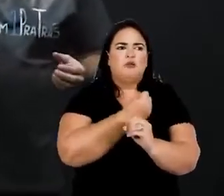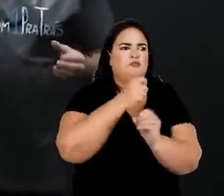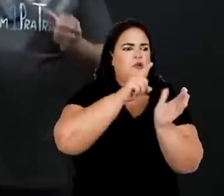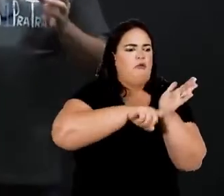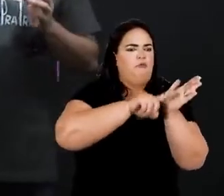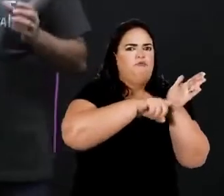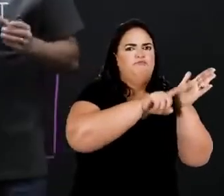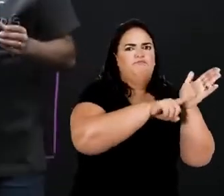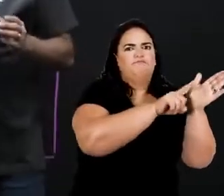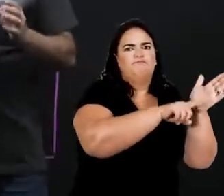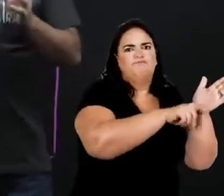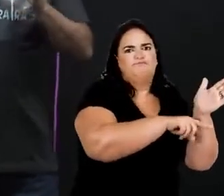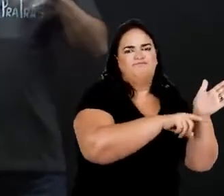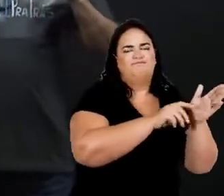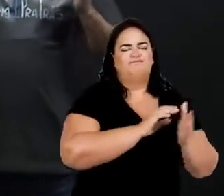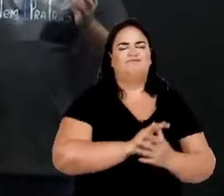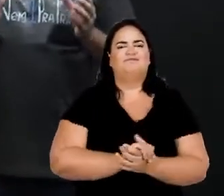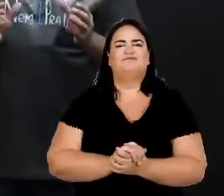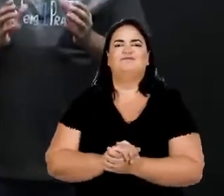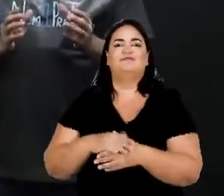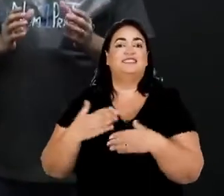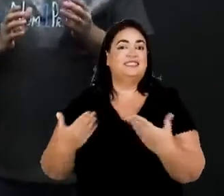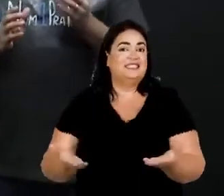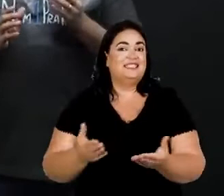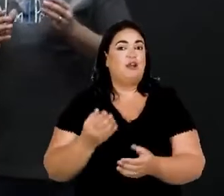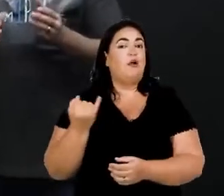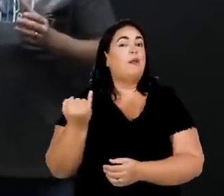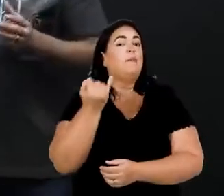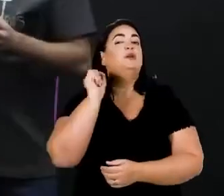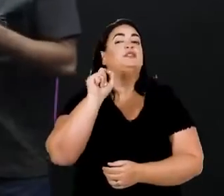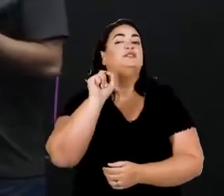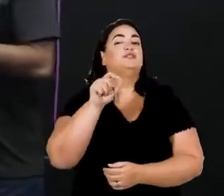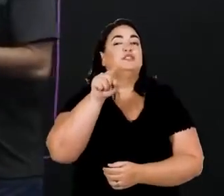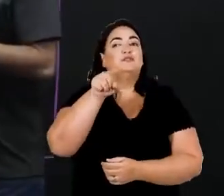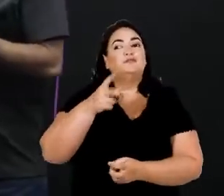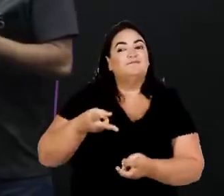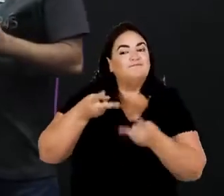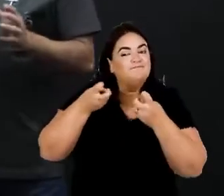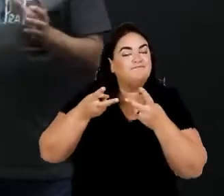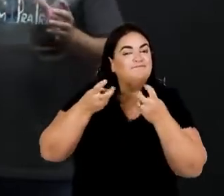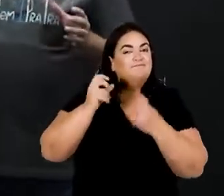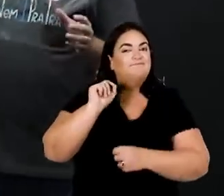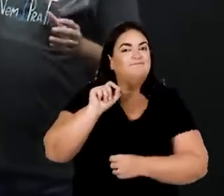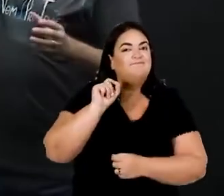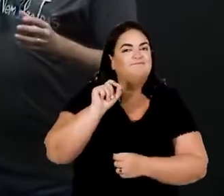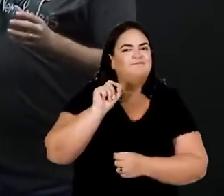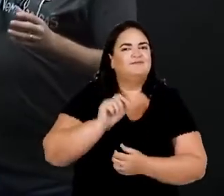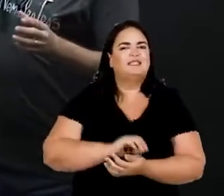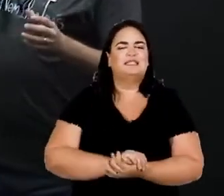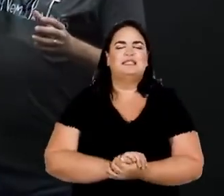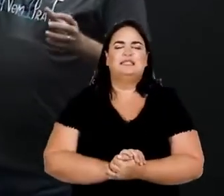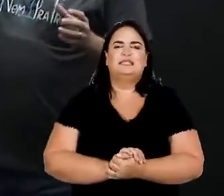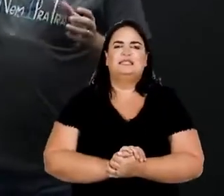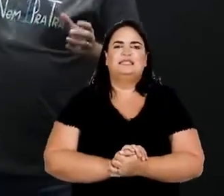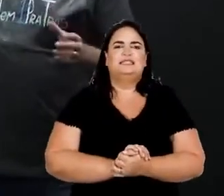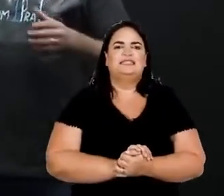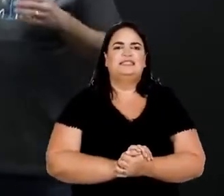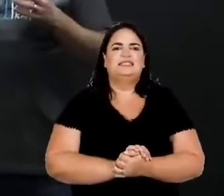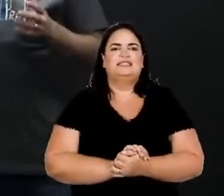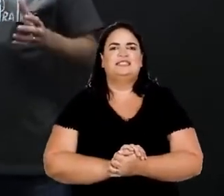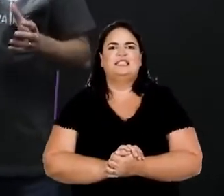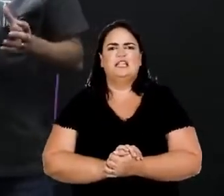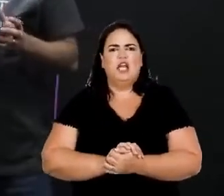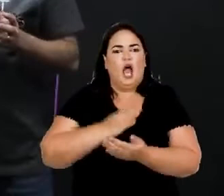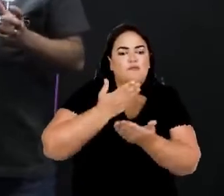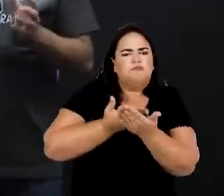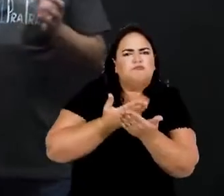negativos Então pessoal é importante que você repare que você saiba que e a partir do